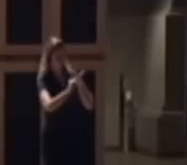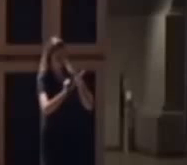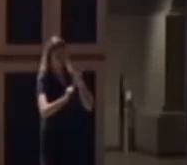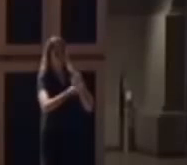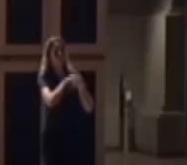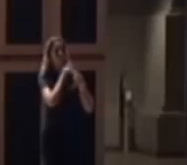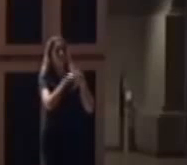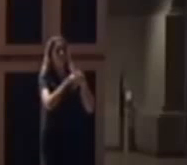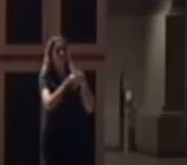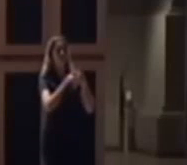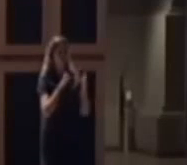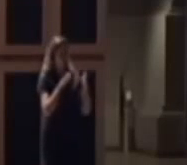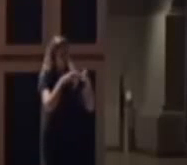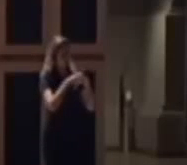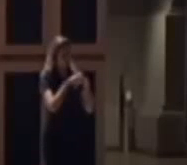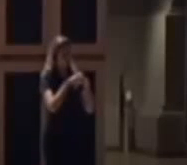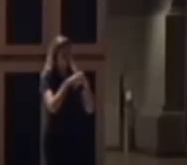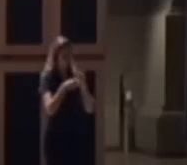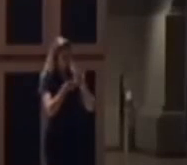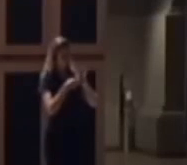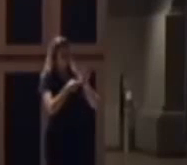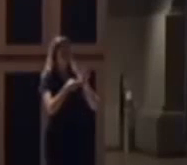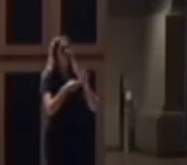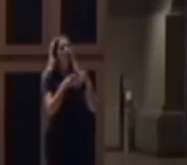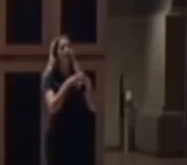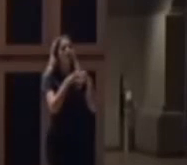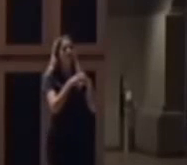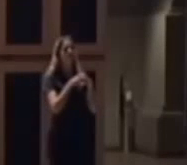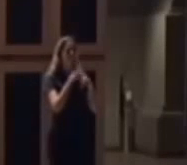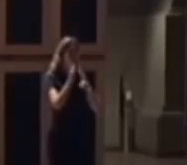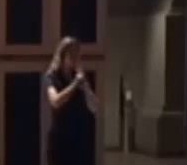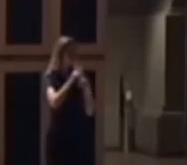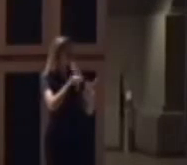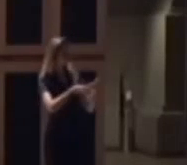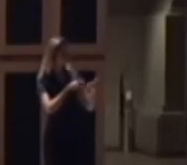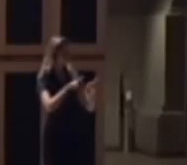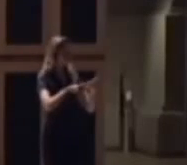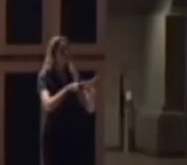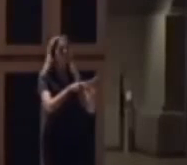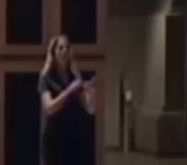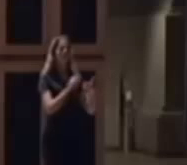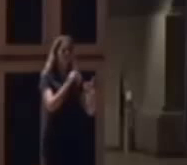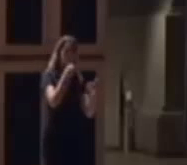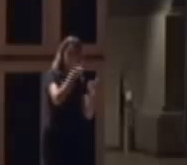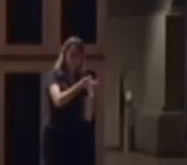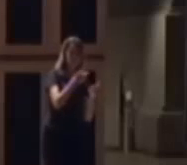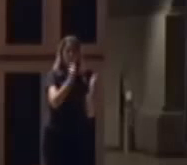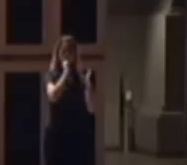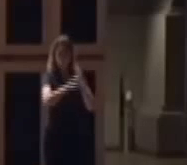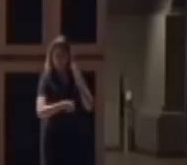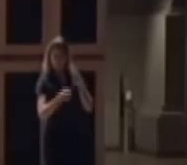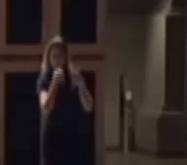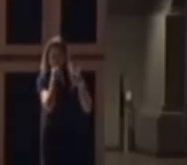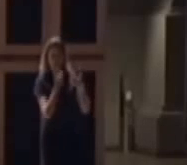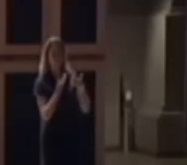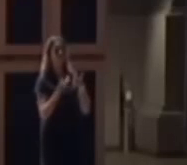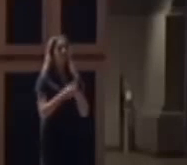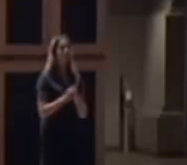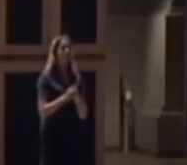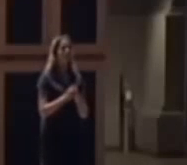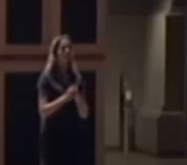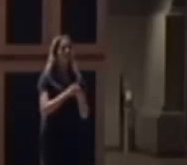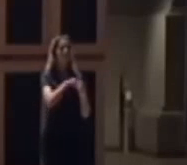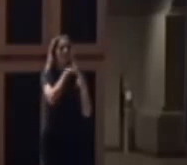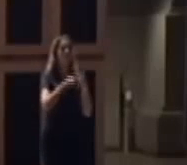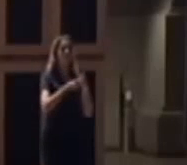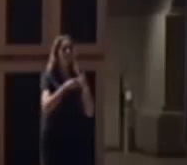checagem amostral, que é essa supervisora, verifica se a entidade observa o regulamento de compras e contratações. Depois, o